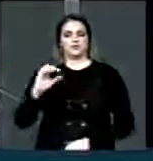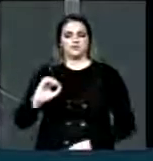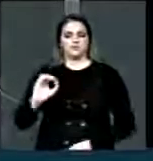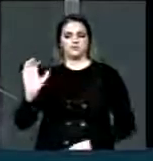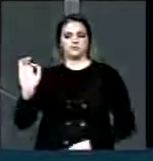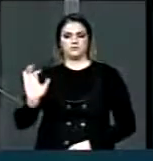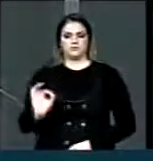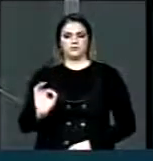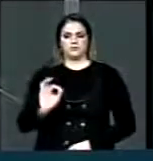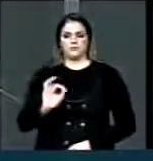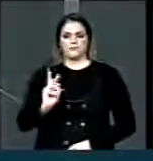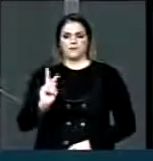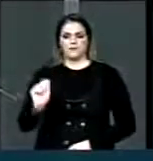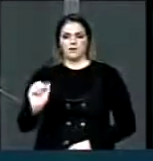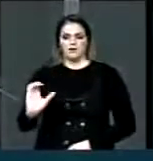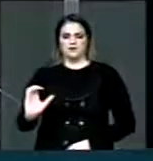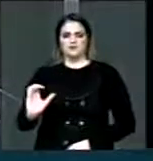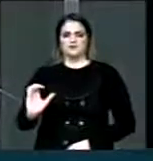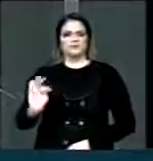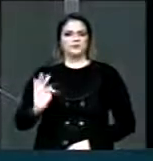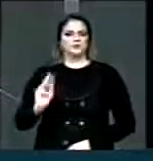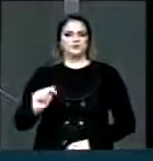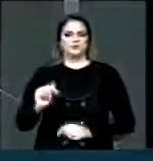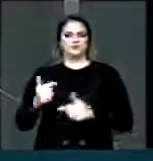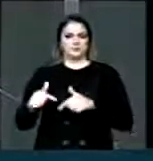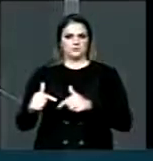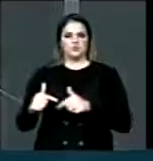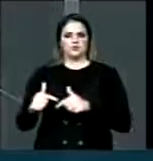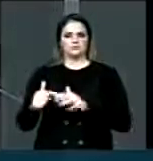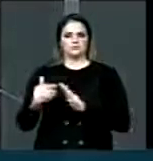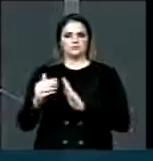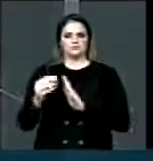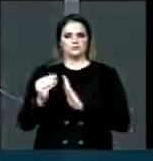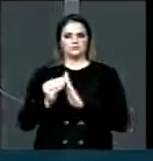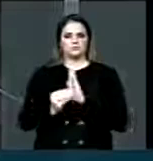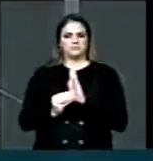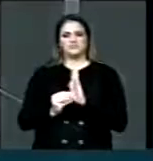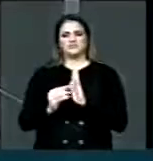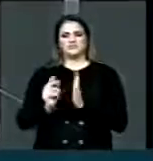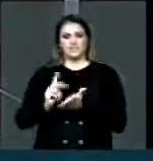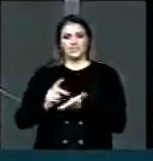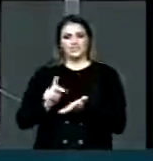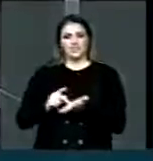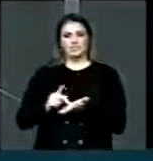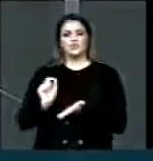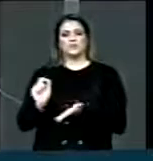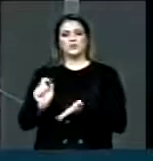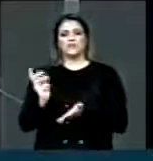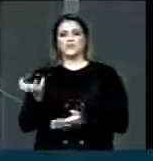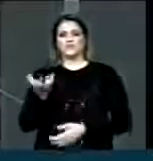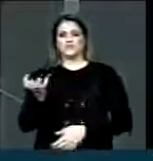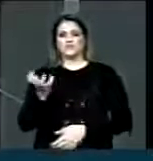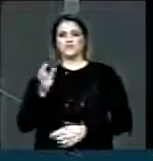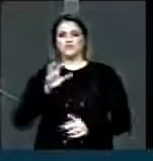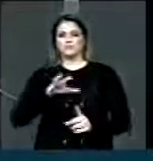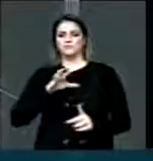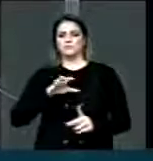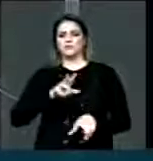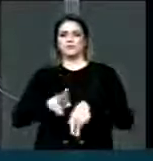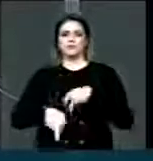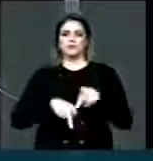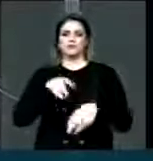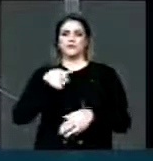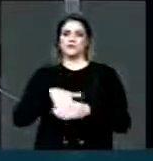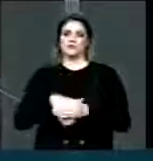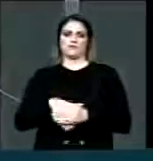é do PAC, das suas ações eleitoreiras, para